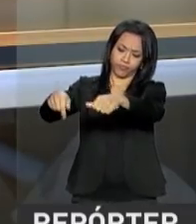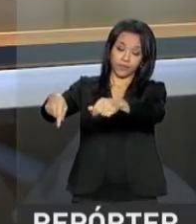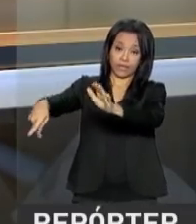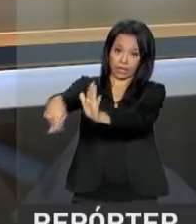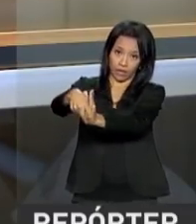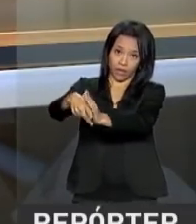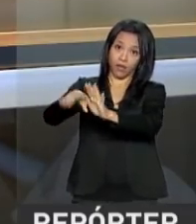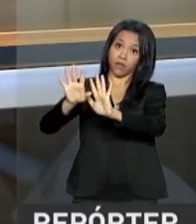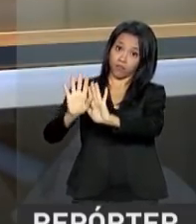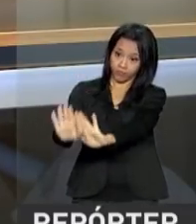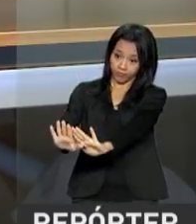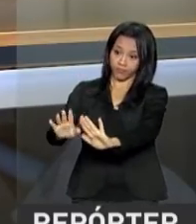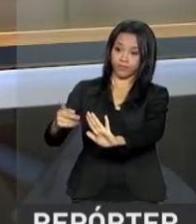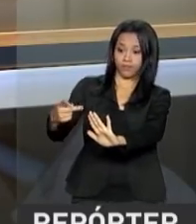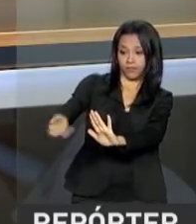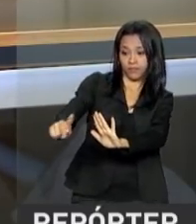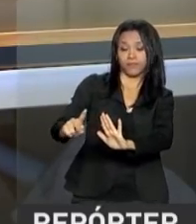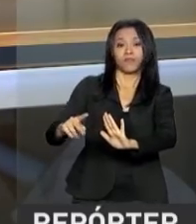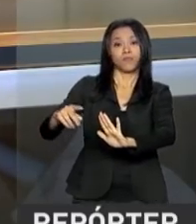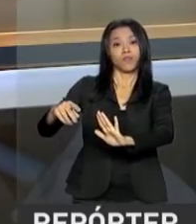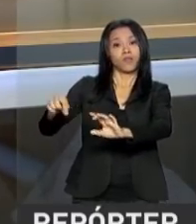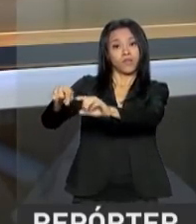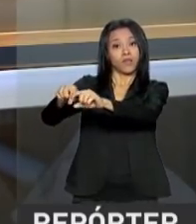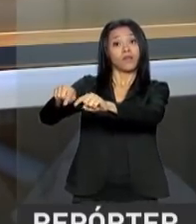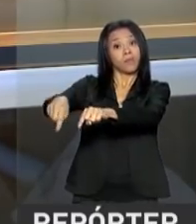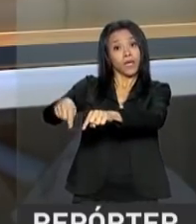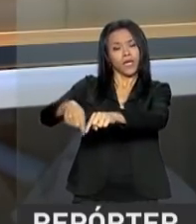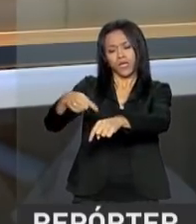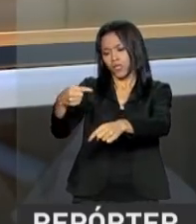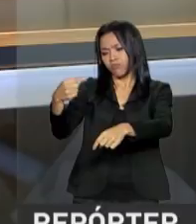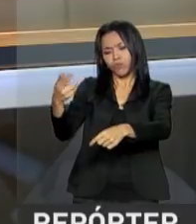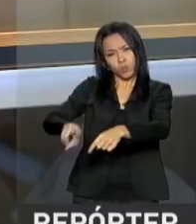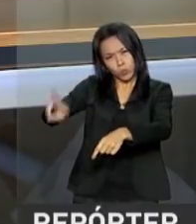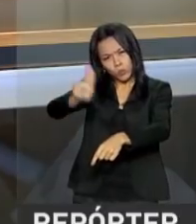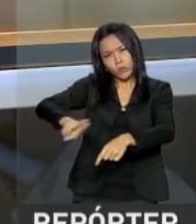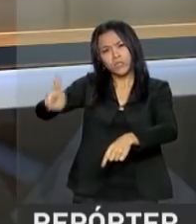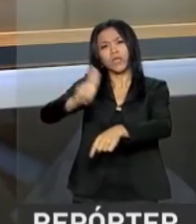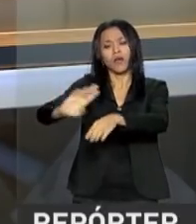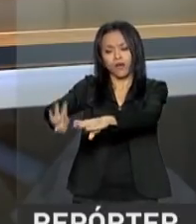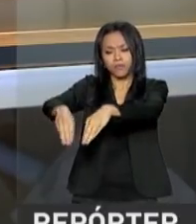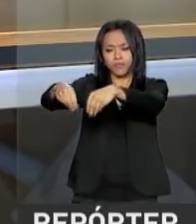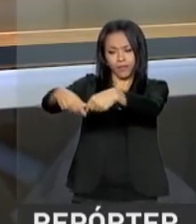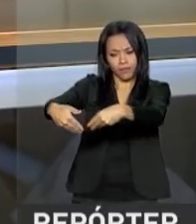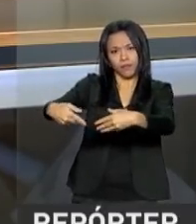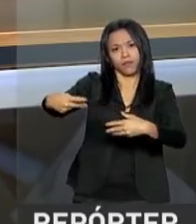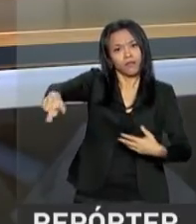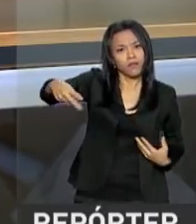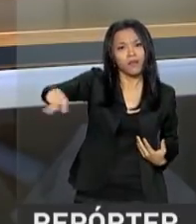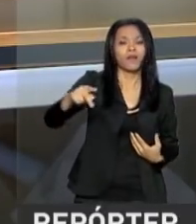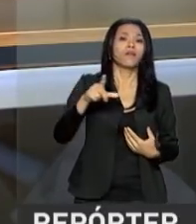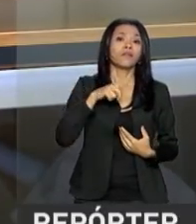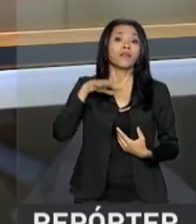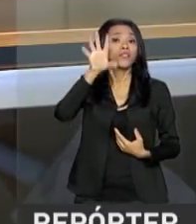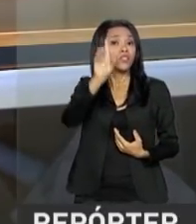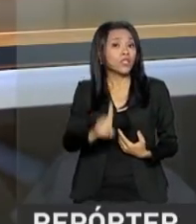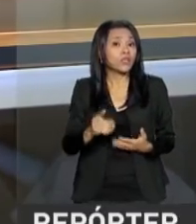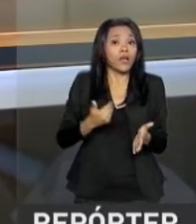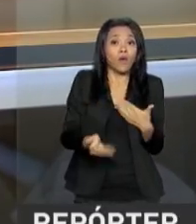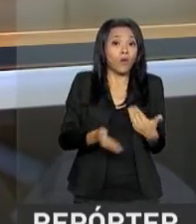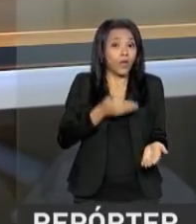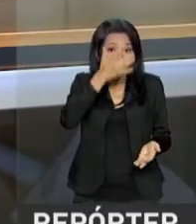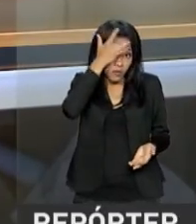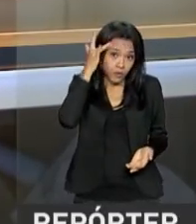direito da reforma agrária de um lote de uma exploração agropecuária e passa a ter direito a todos os benefícios de um produtor